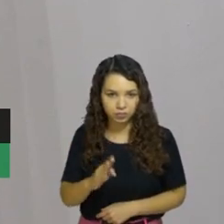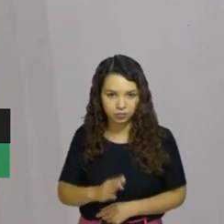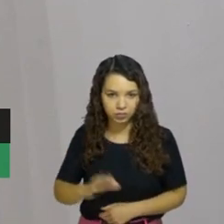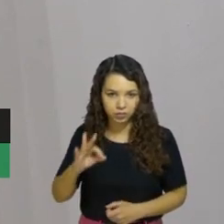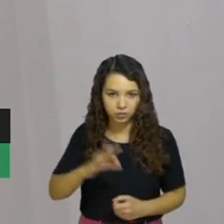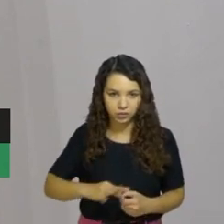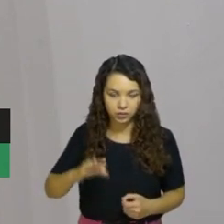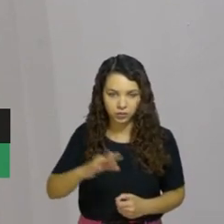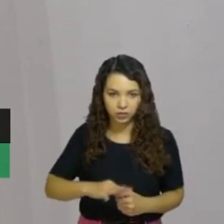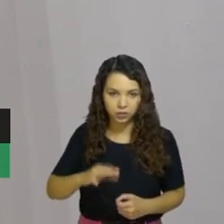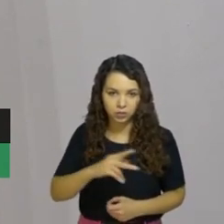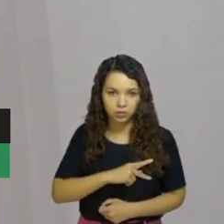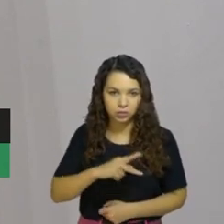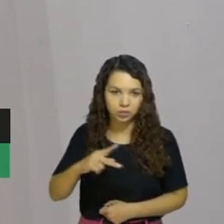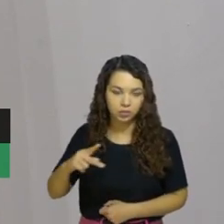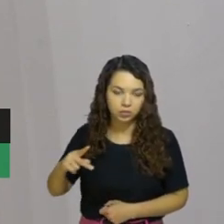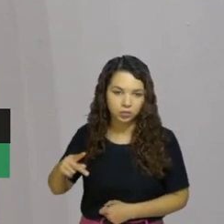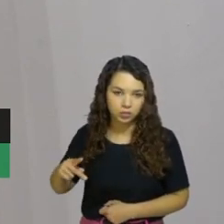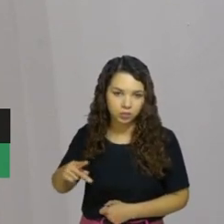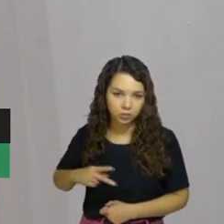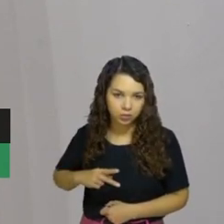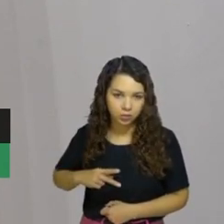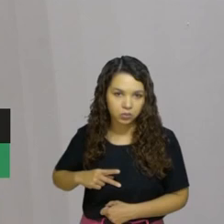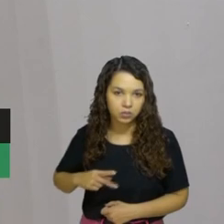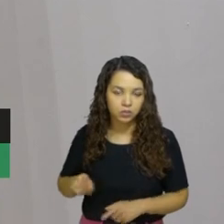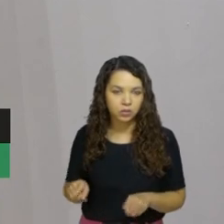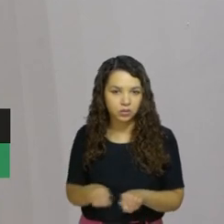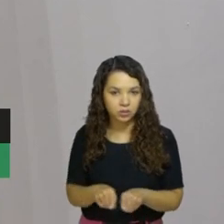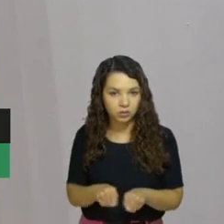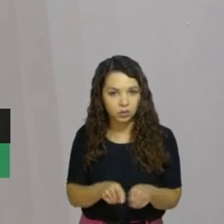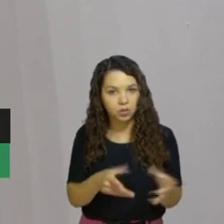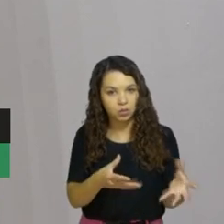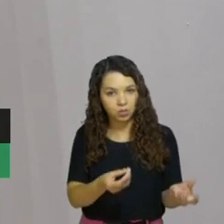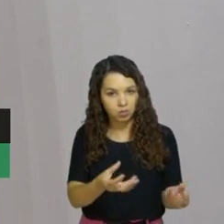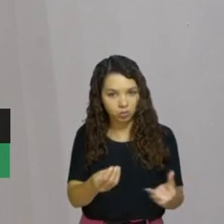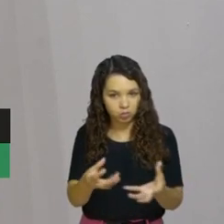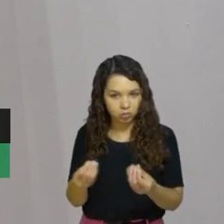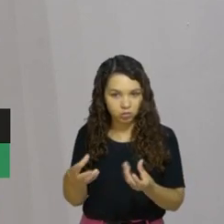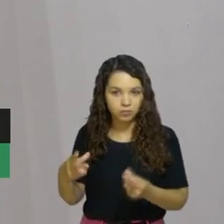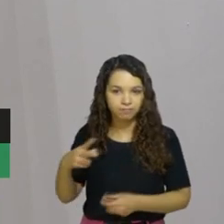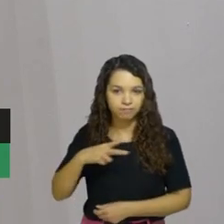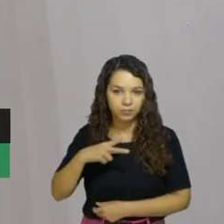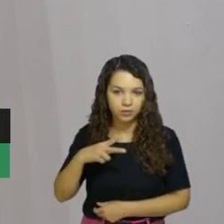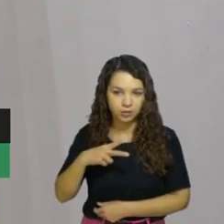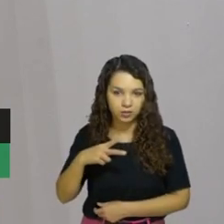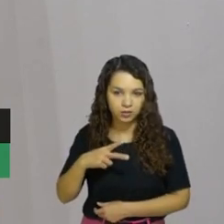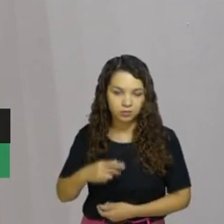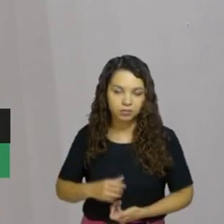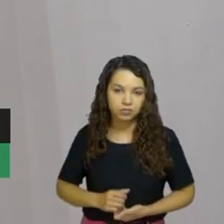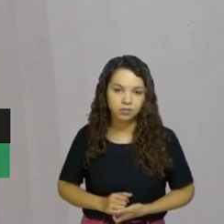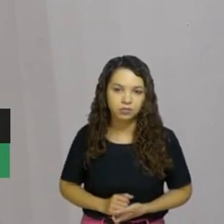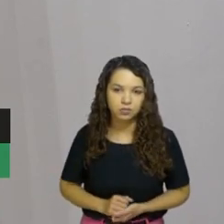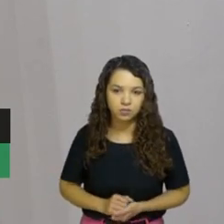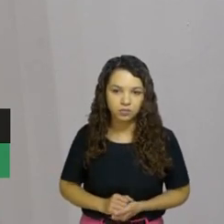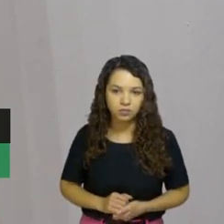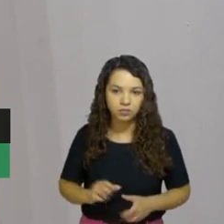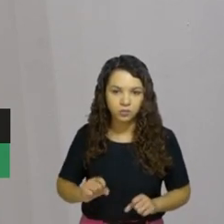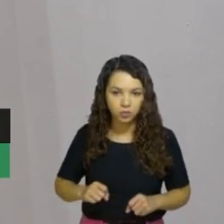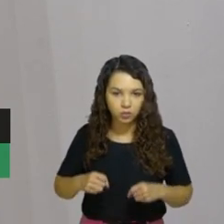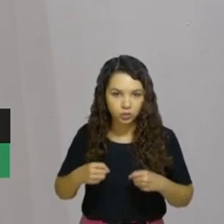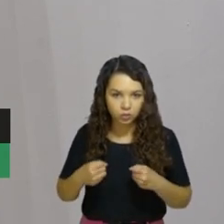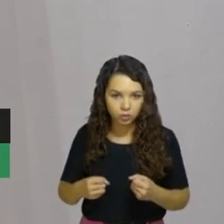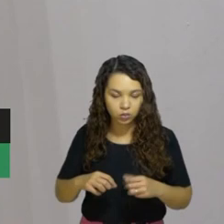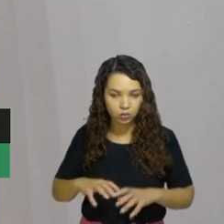instituições públicas e também muitas iniciativas privadas. Um esforço